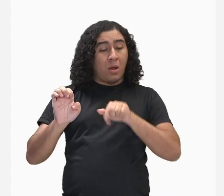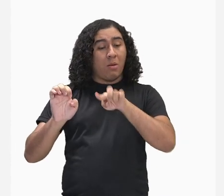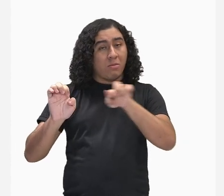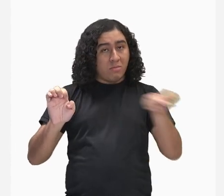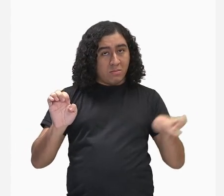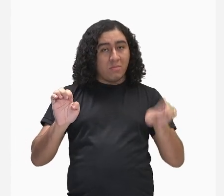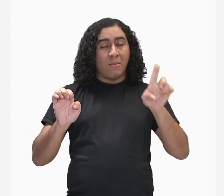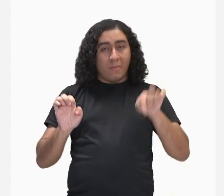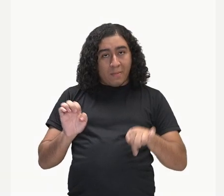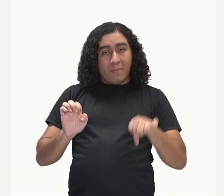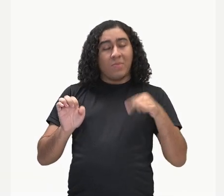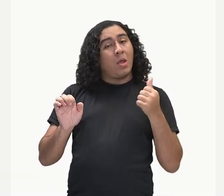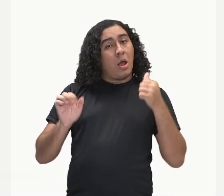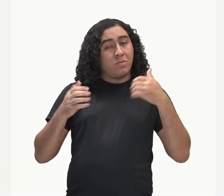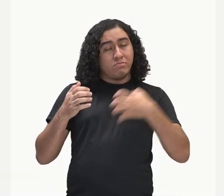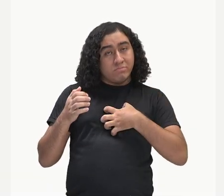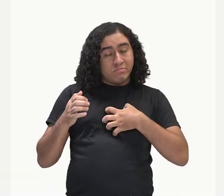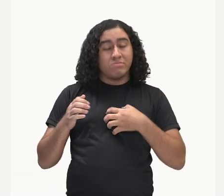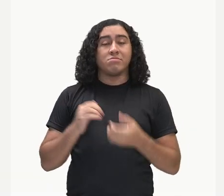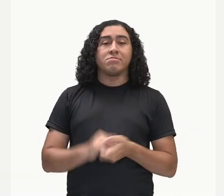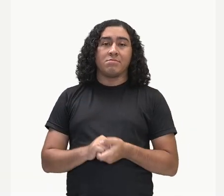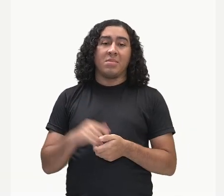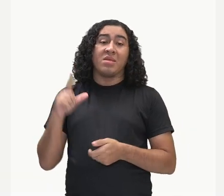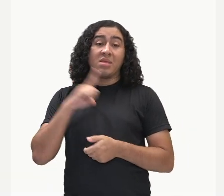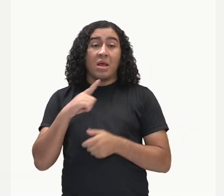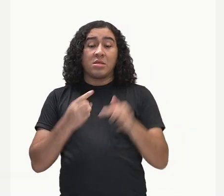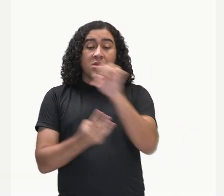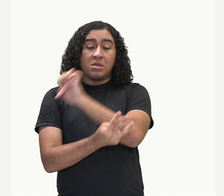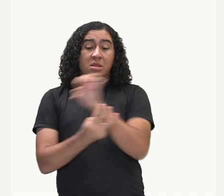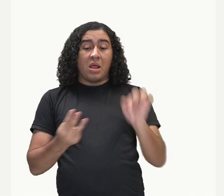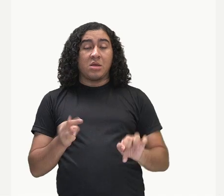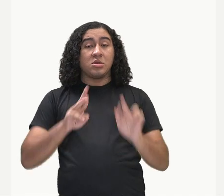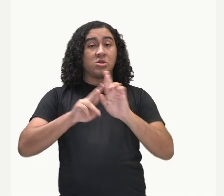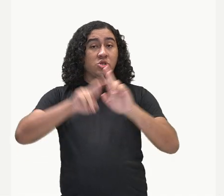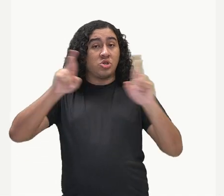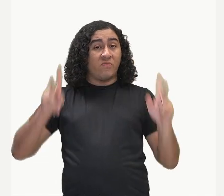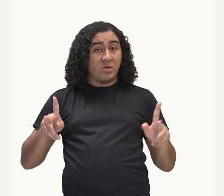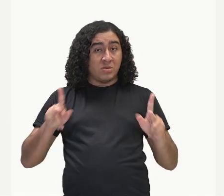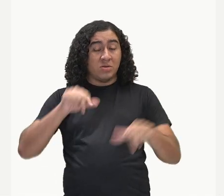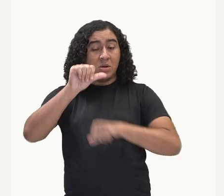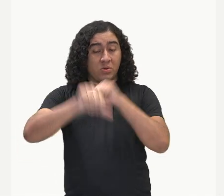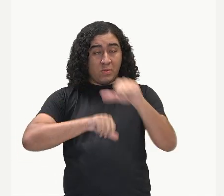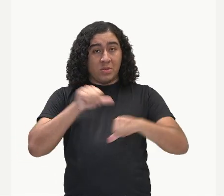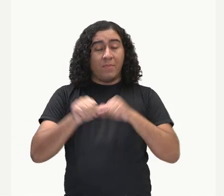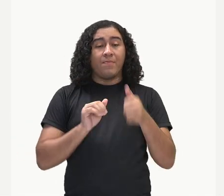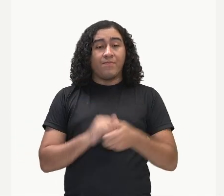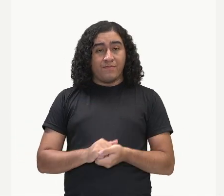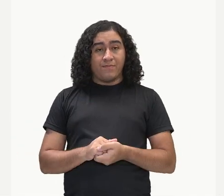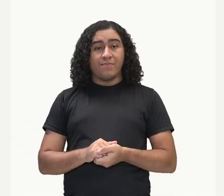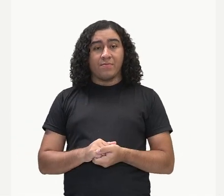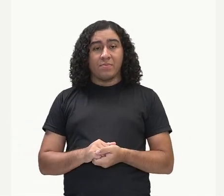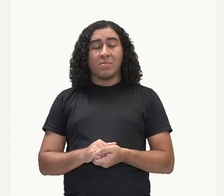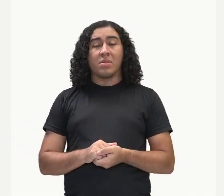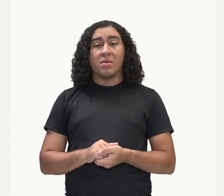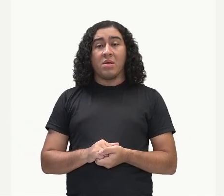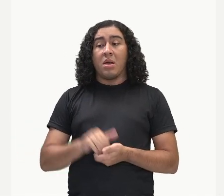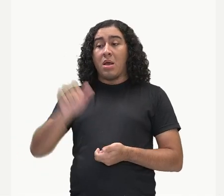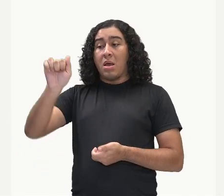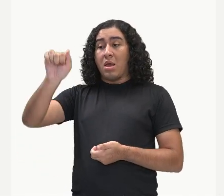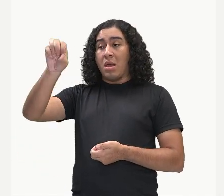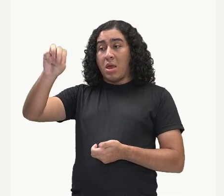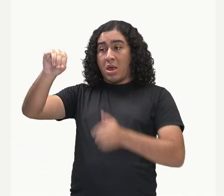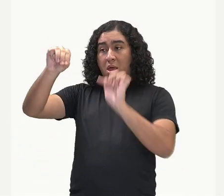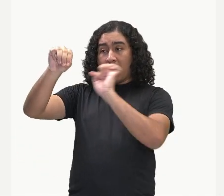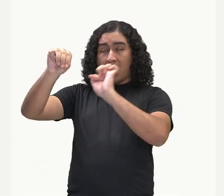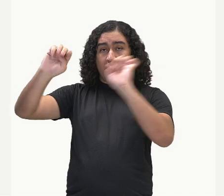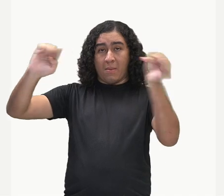formas. Ele se transforma em 3 diferentes formas. Am sempre com I. Aí